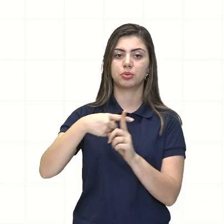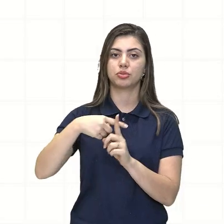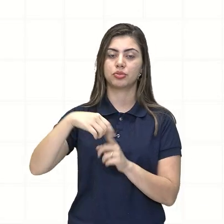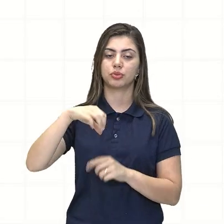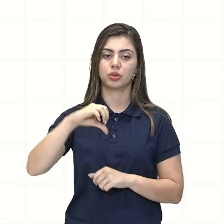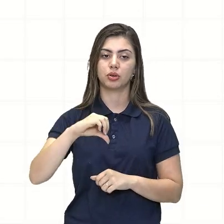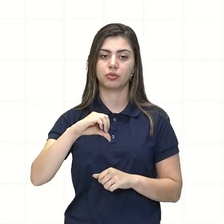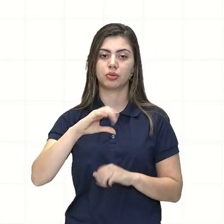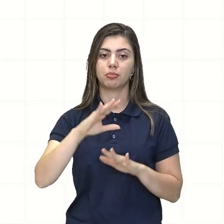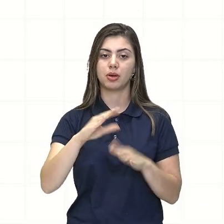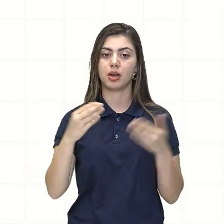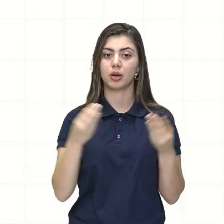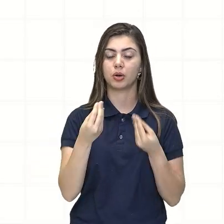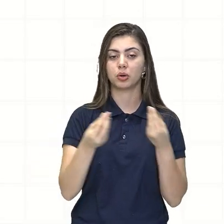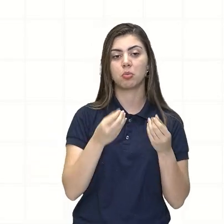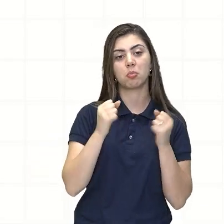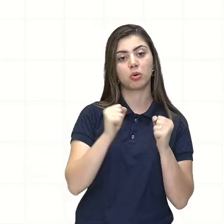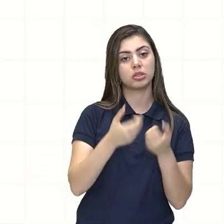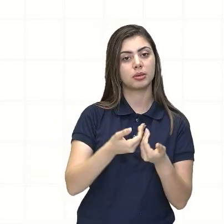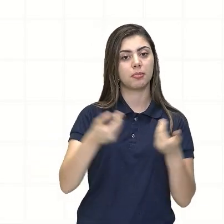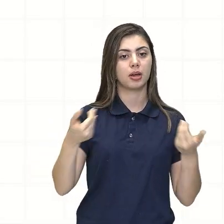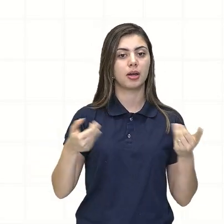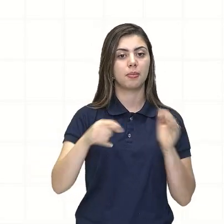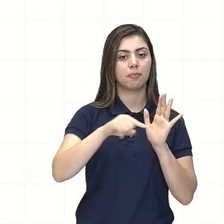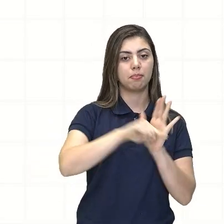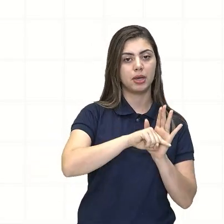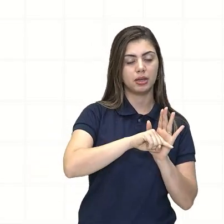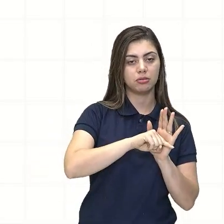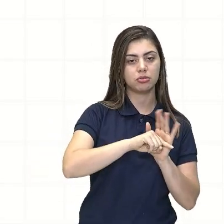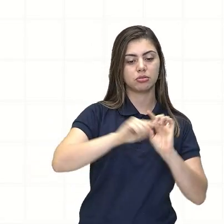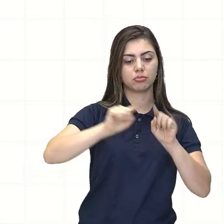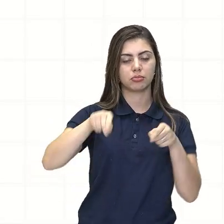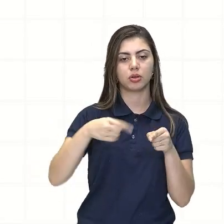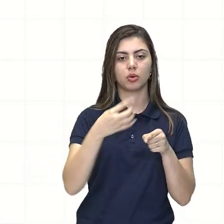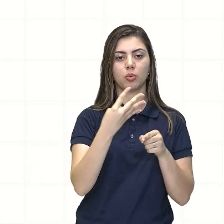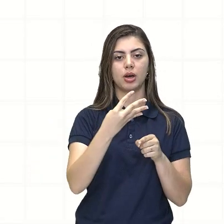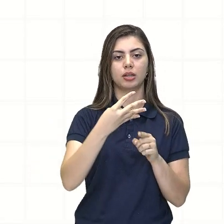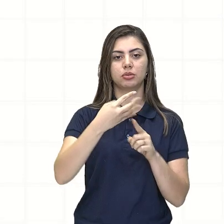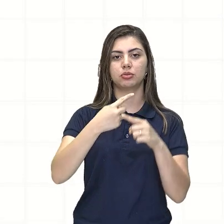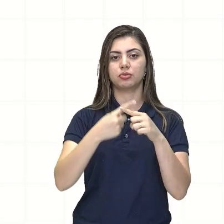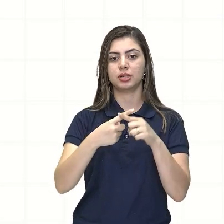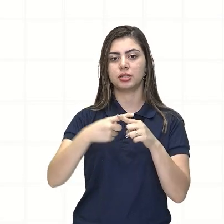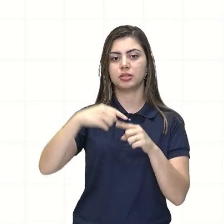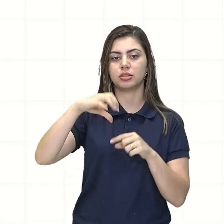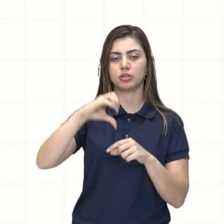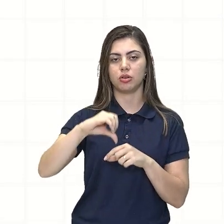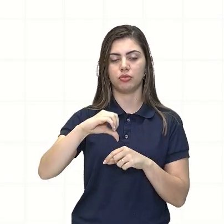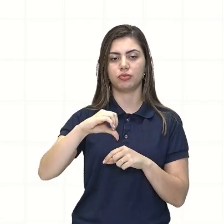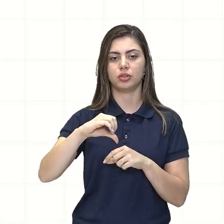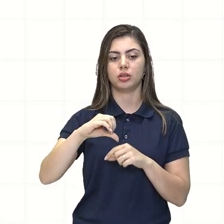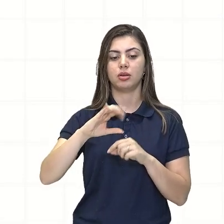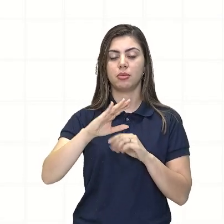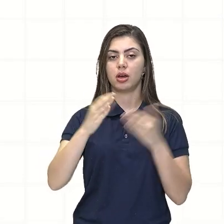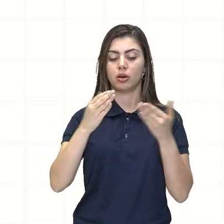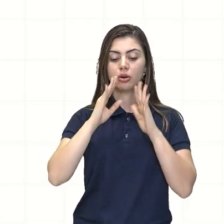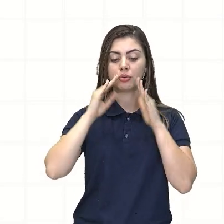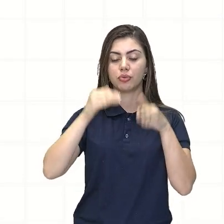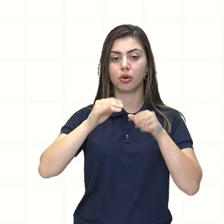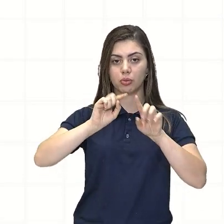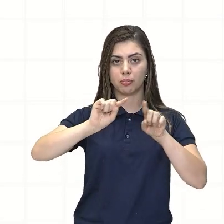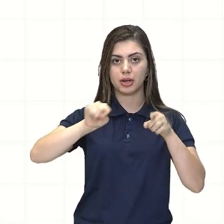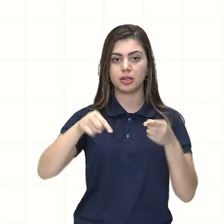vou separar ali meu sinal de menos e vou multiplicar ali dentro do parênteses somente os meus valores absolutos, ou